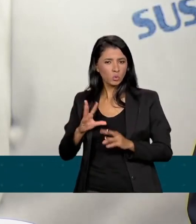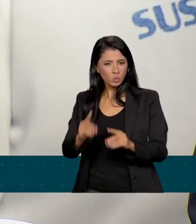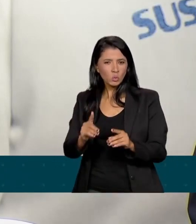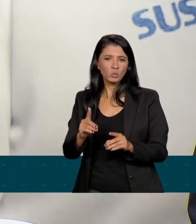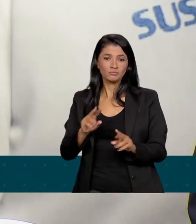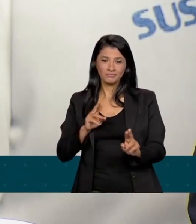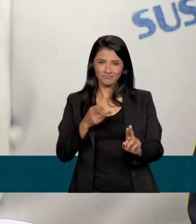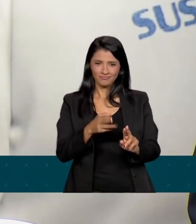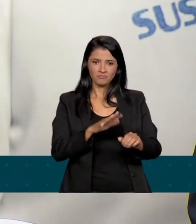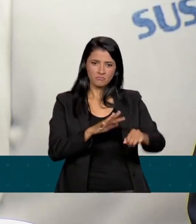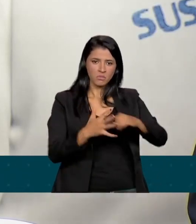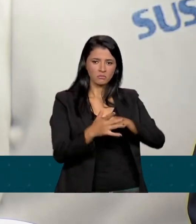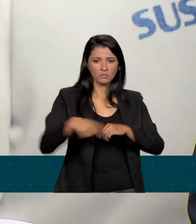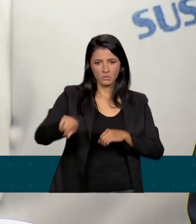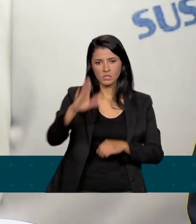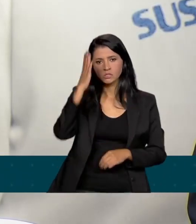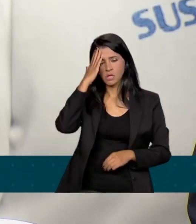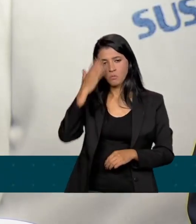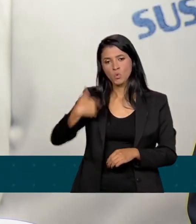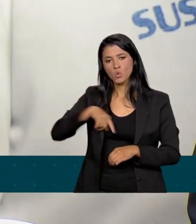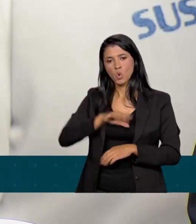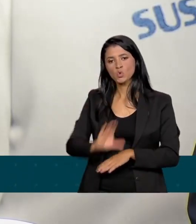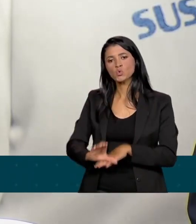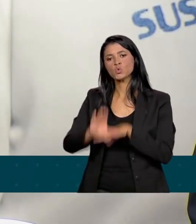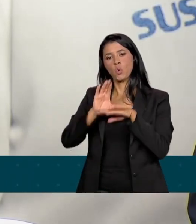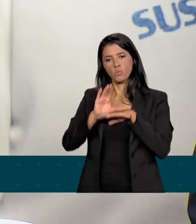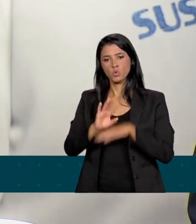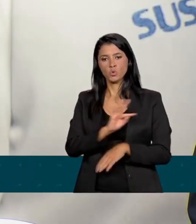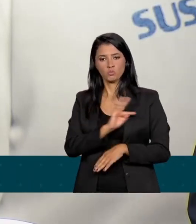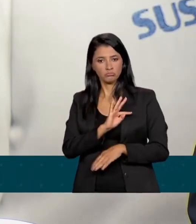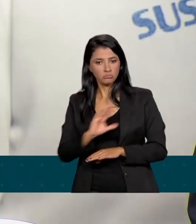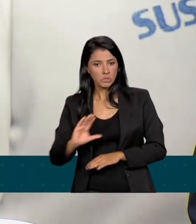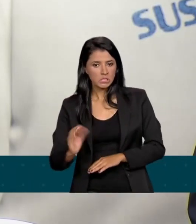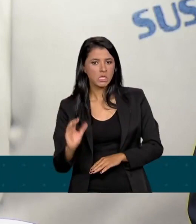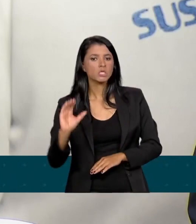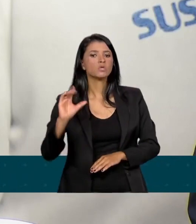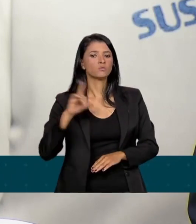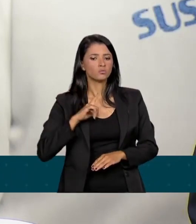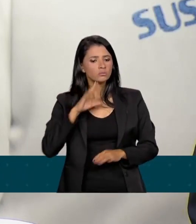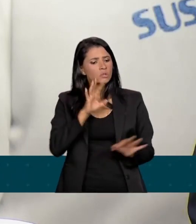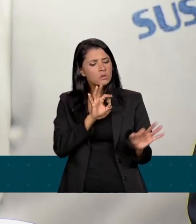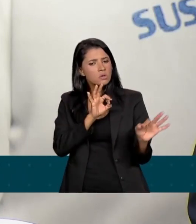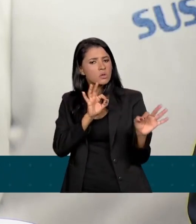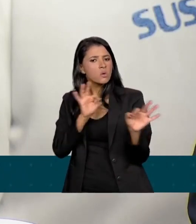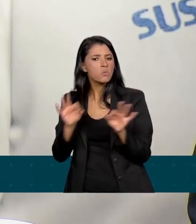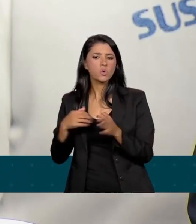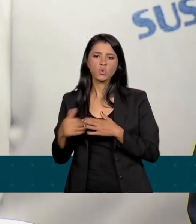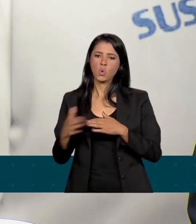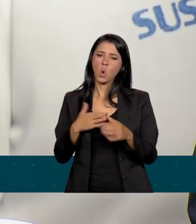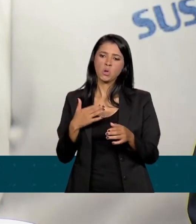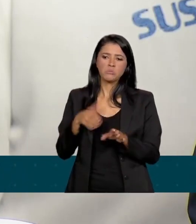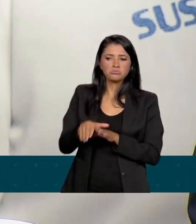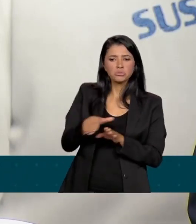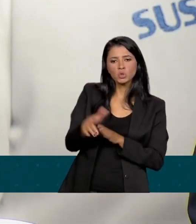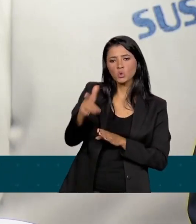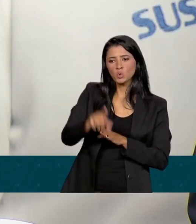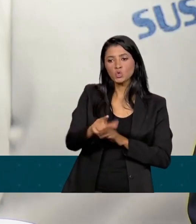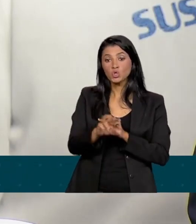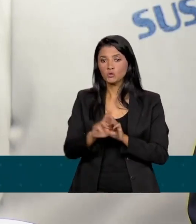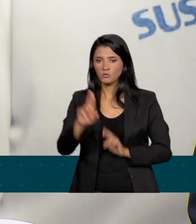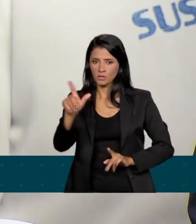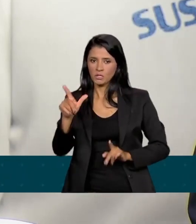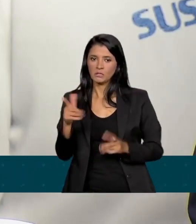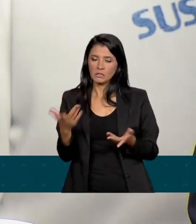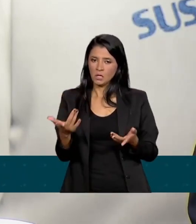à pandemia, vocês sabem, nosso Comitê Técnico Científico acompanha para qualquer reorientação. É